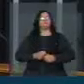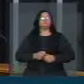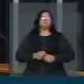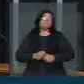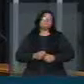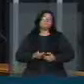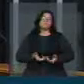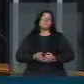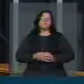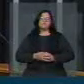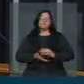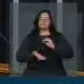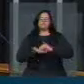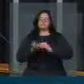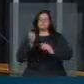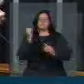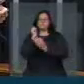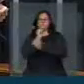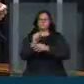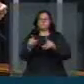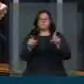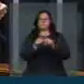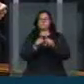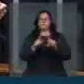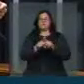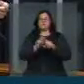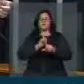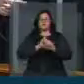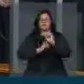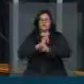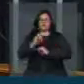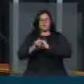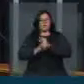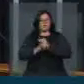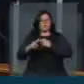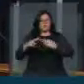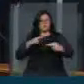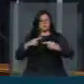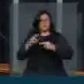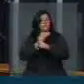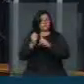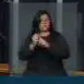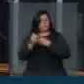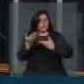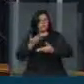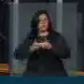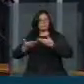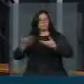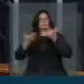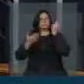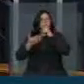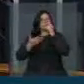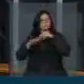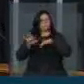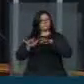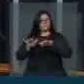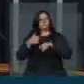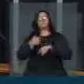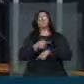falta de segurança. Está nas redes sociais. Nós queremos saúde e segurança no Brasil?